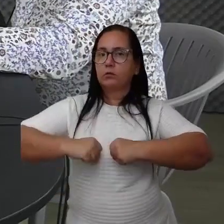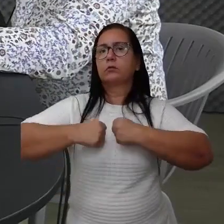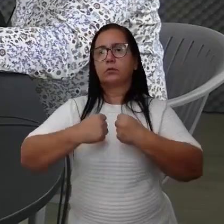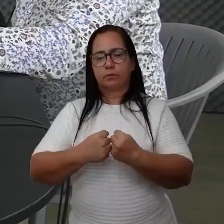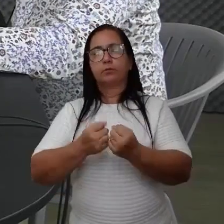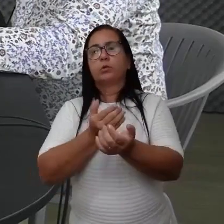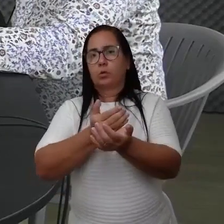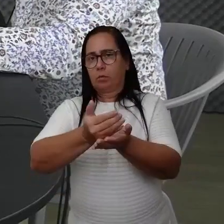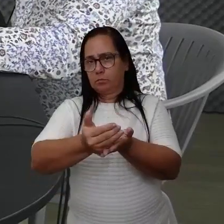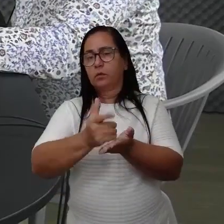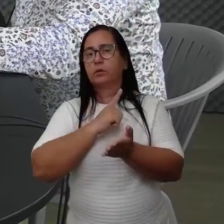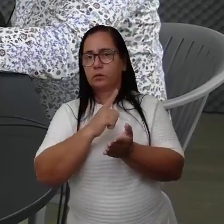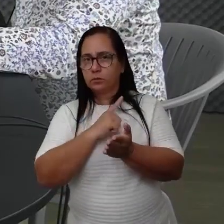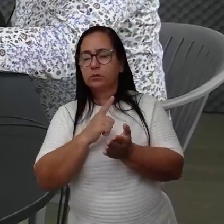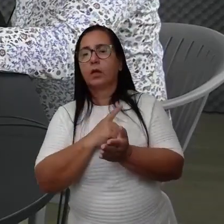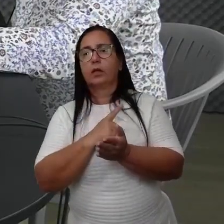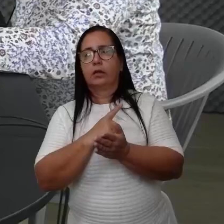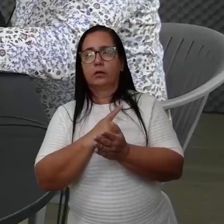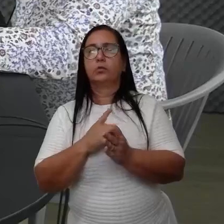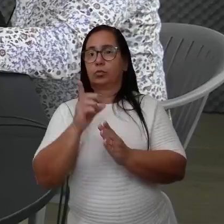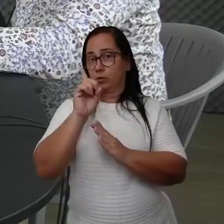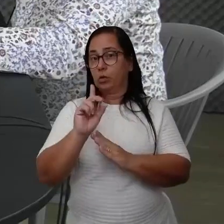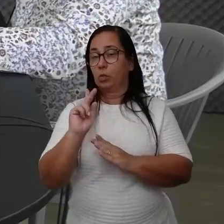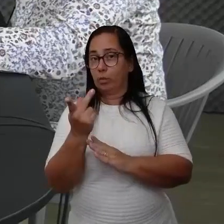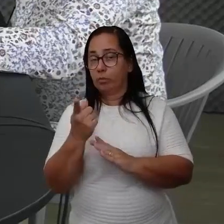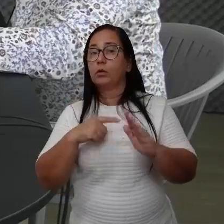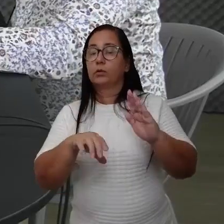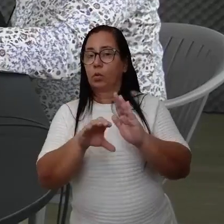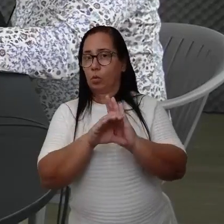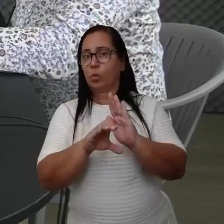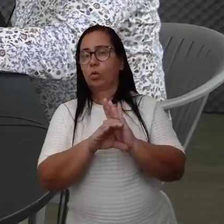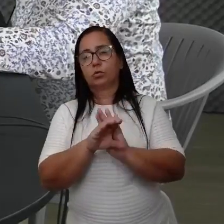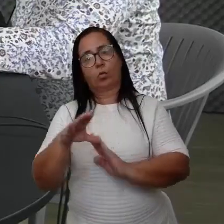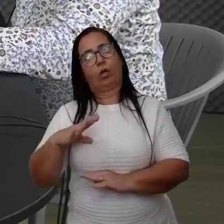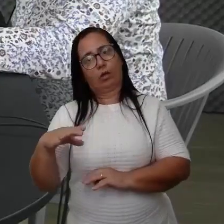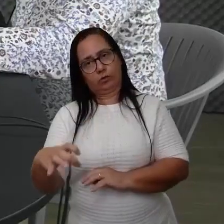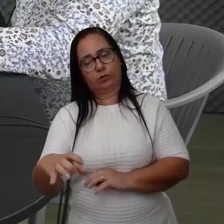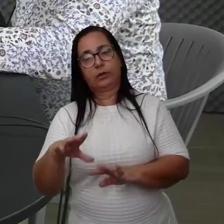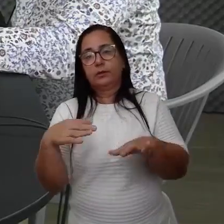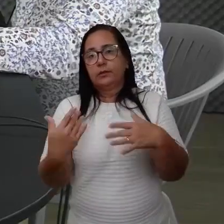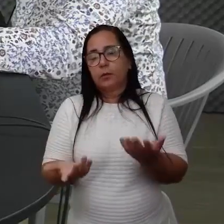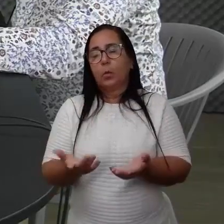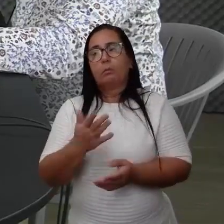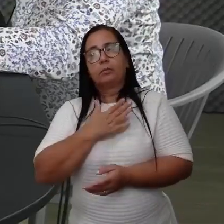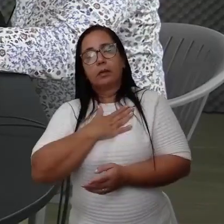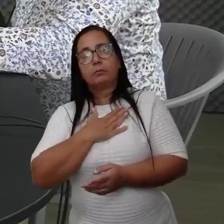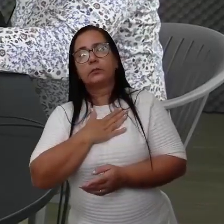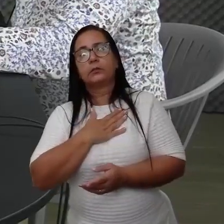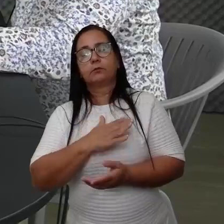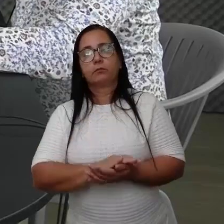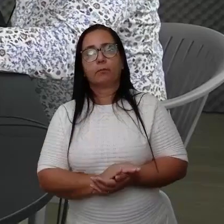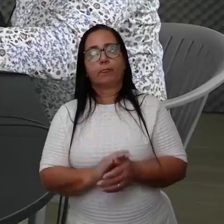dos preceitos contidos na Declaração Universal dos Direitos Humanos. Está lá no Código de Ética, é isso. Então, isso para mim foi